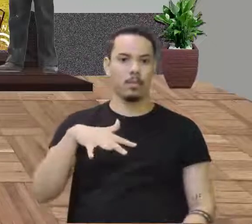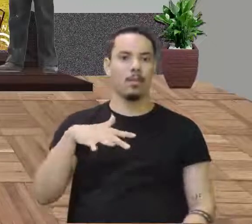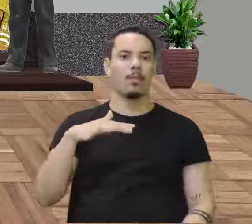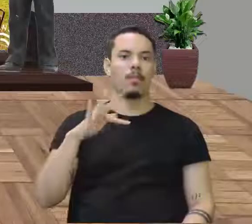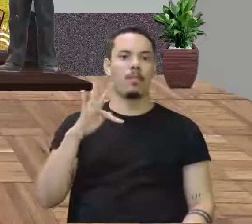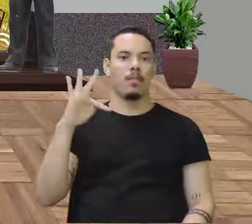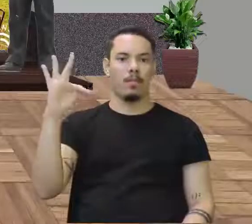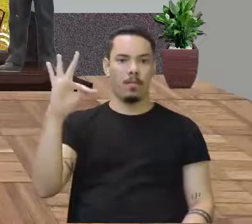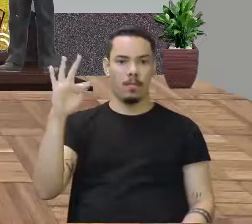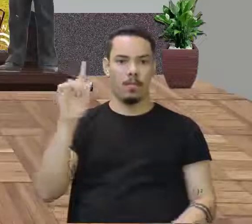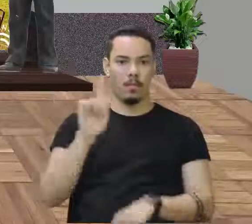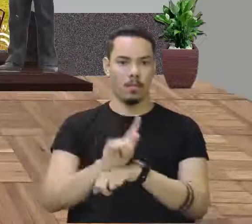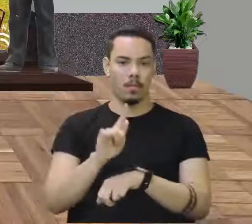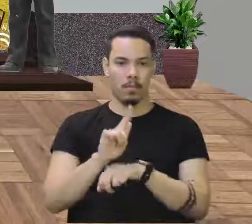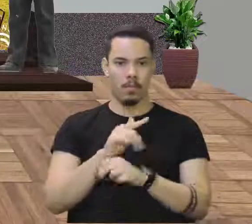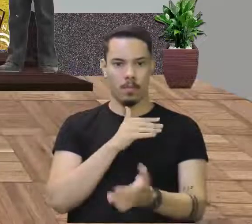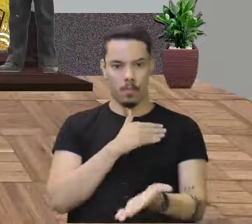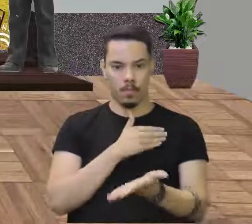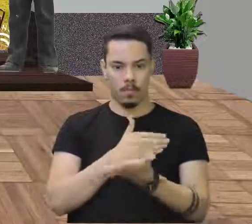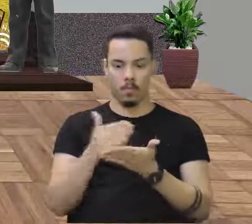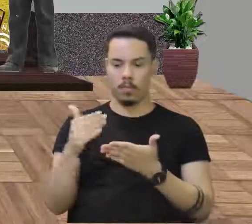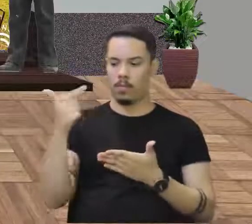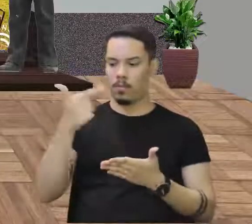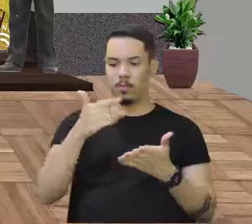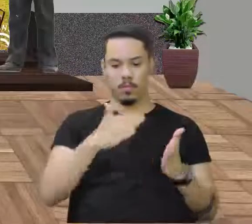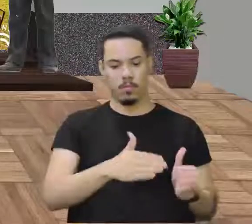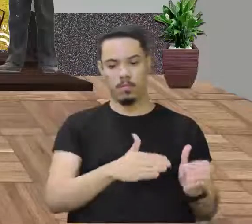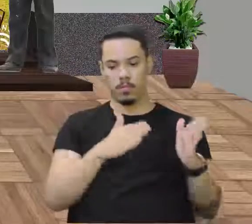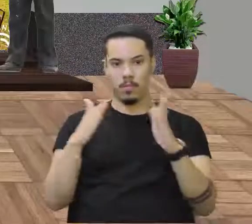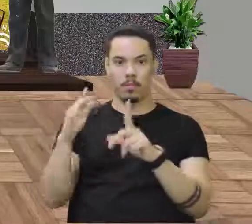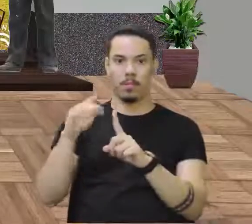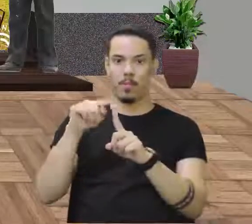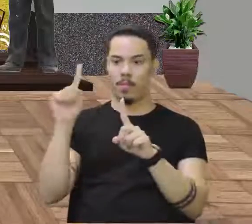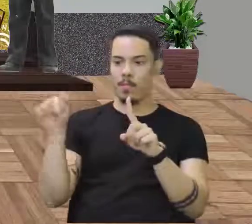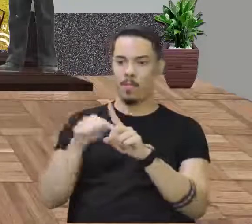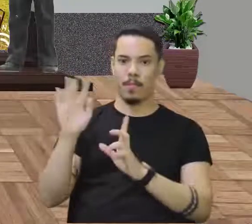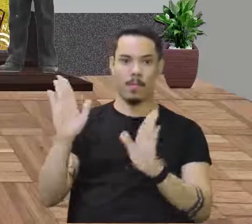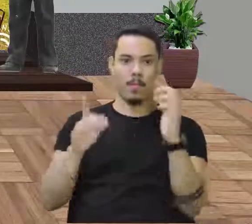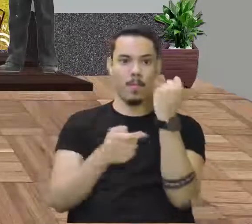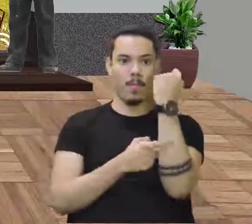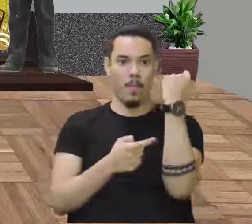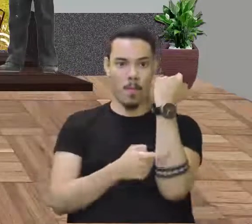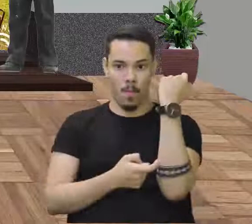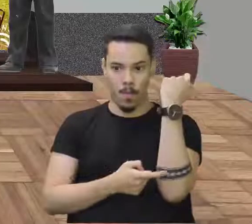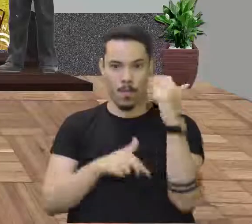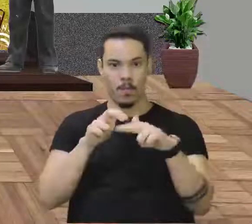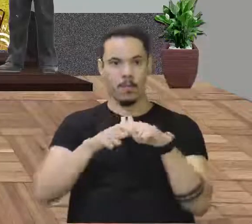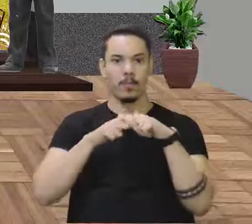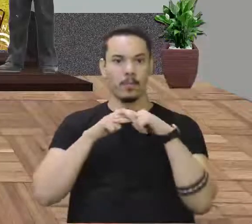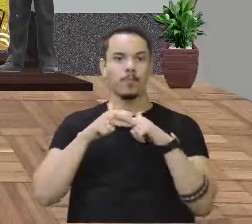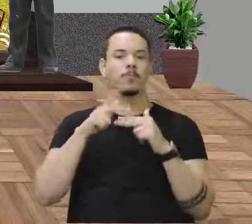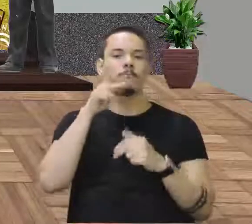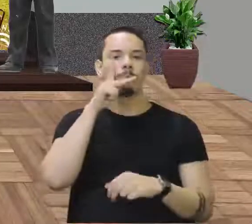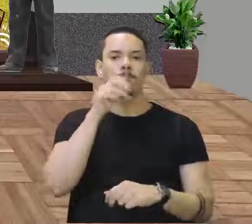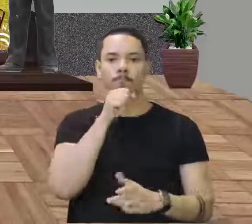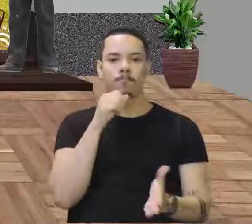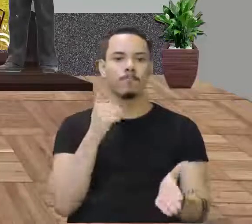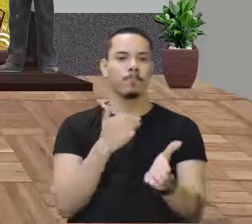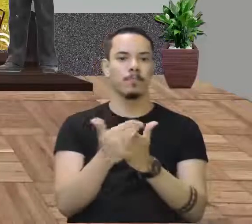Guaporé. Começa o segundo ciclo da borracha. Porto Velho passa a